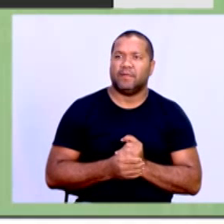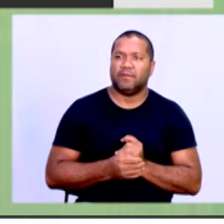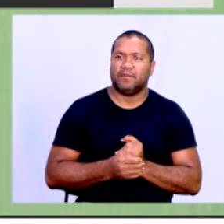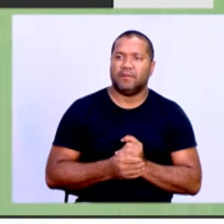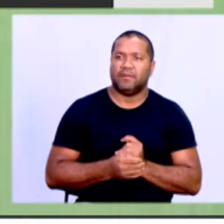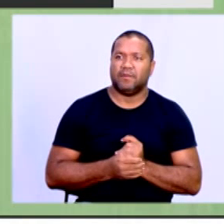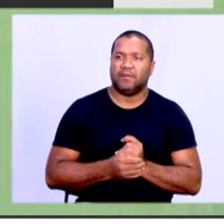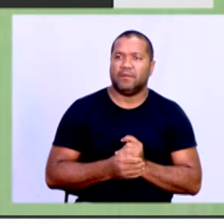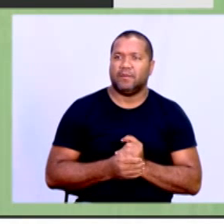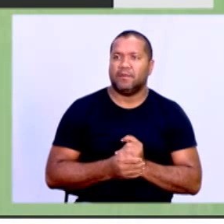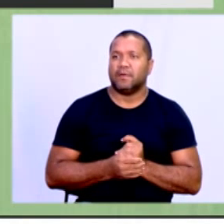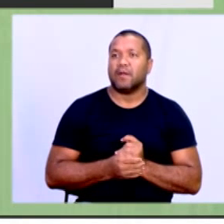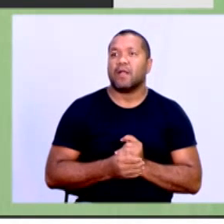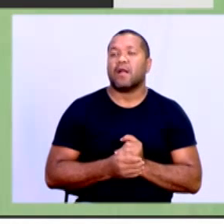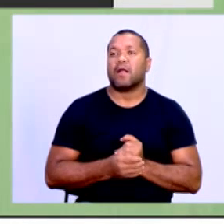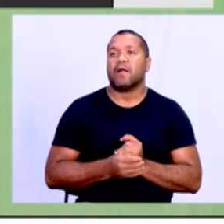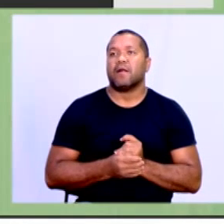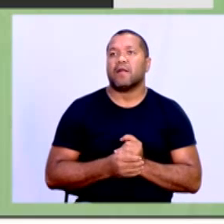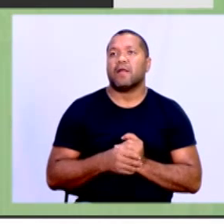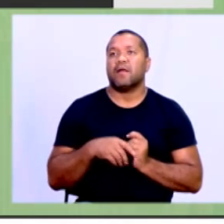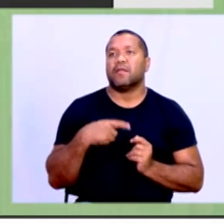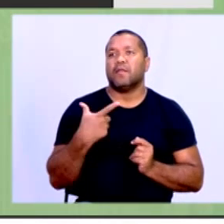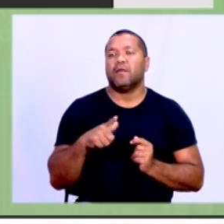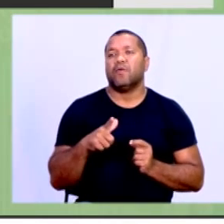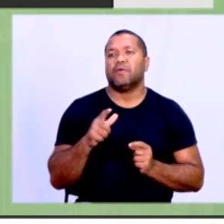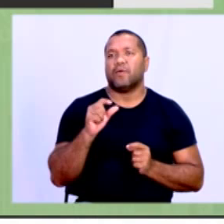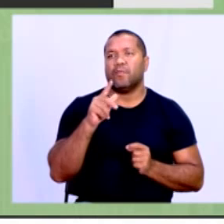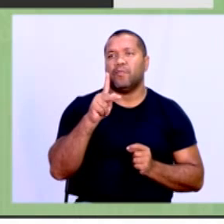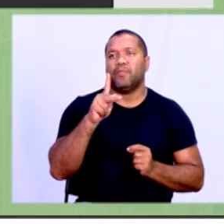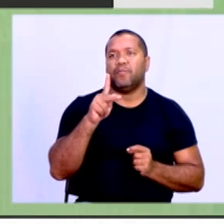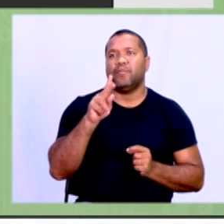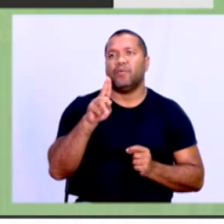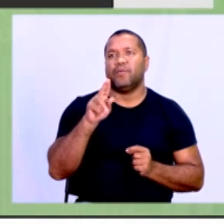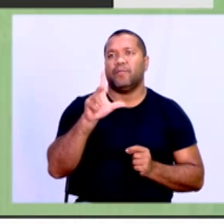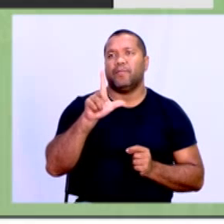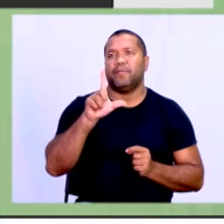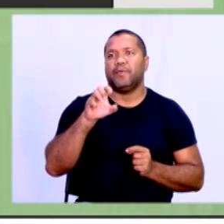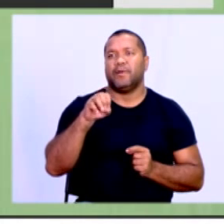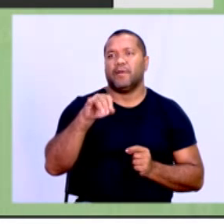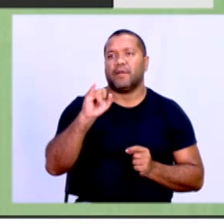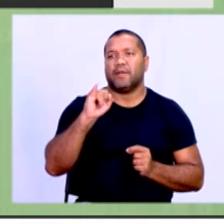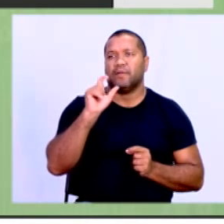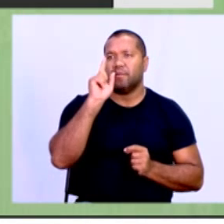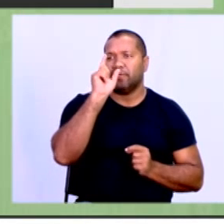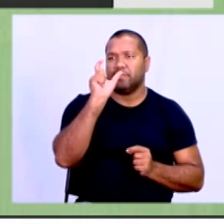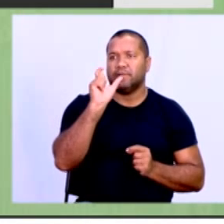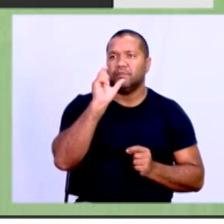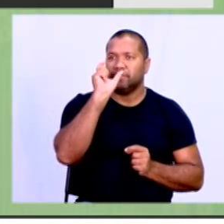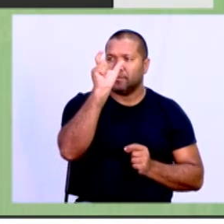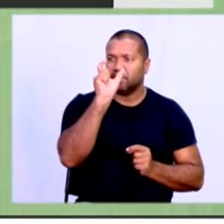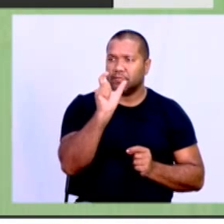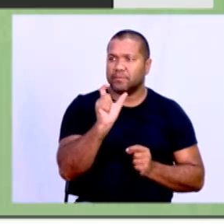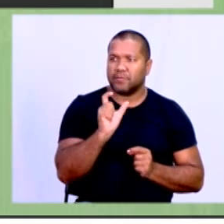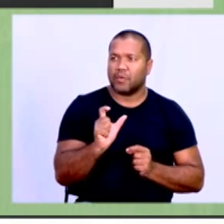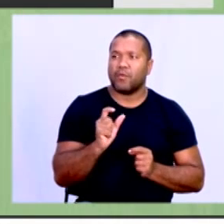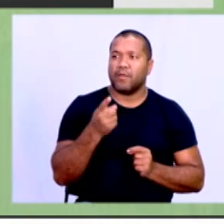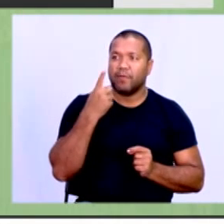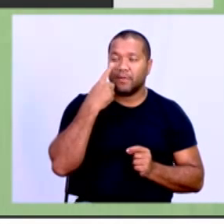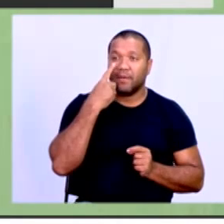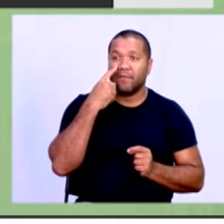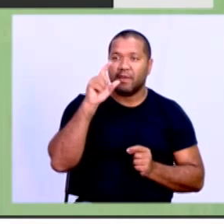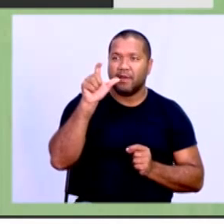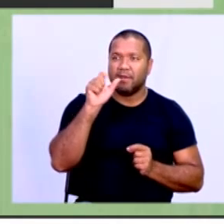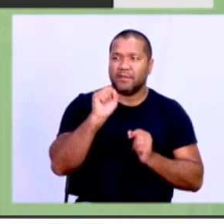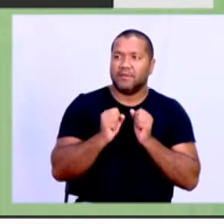Então aí eu tenho mais coisas, estrutura pública e resource. Então você está vendo, quando você pegar esse slide,